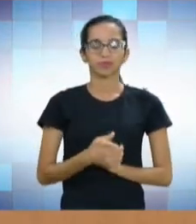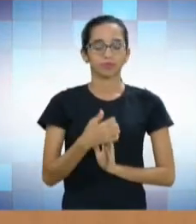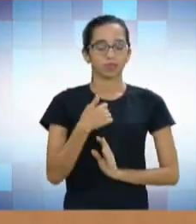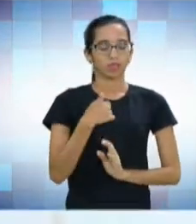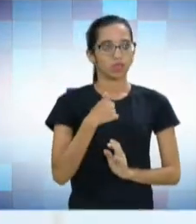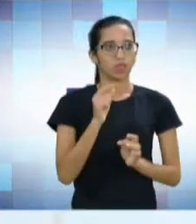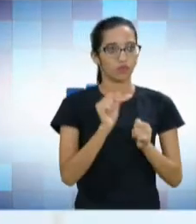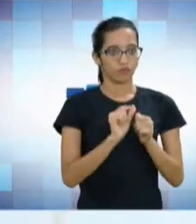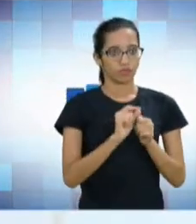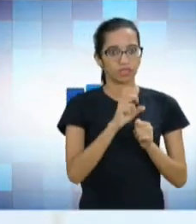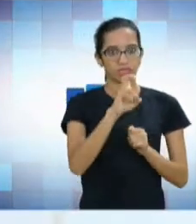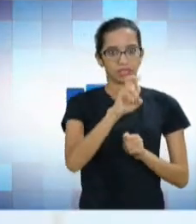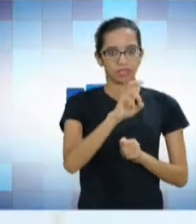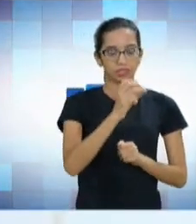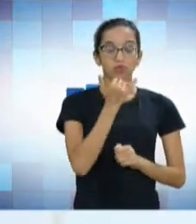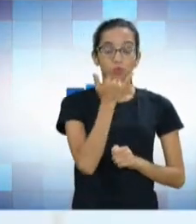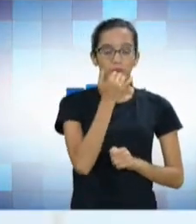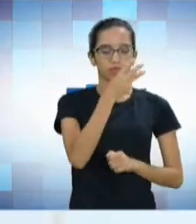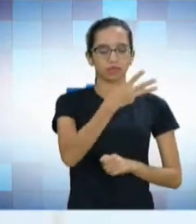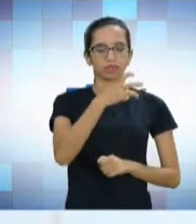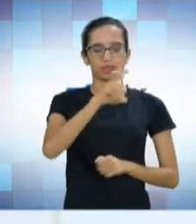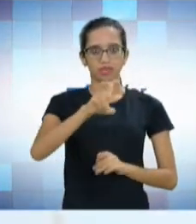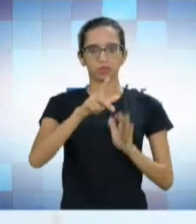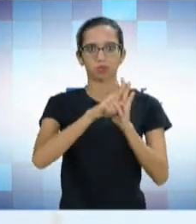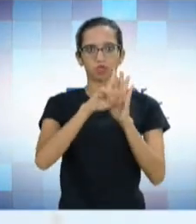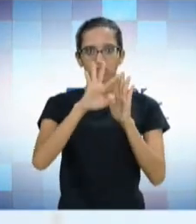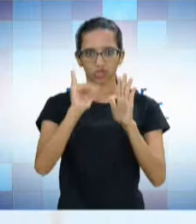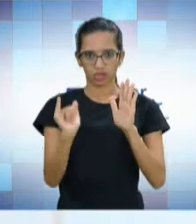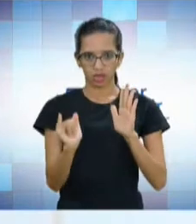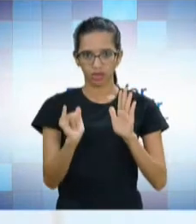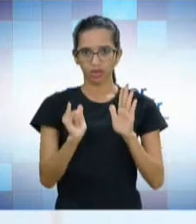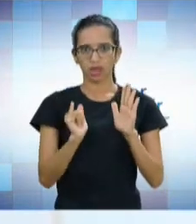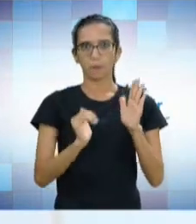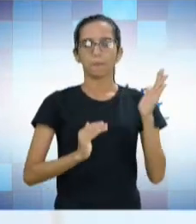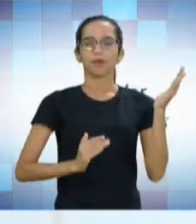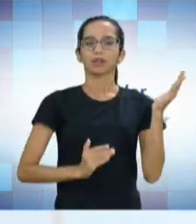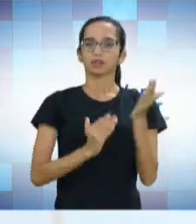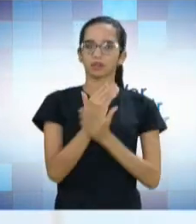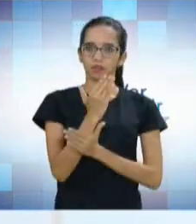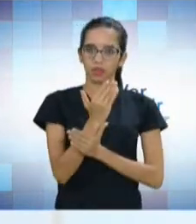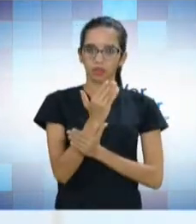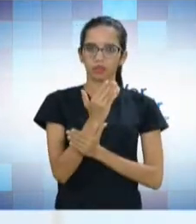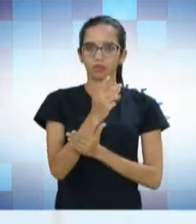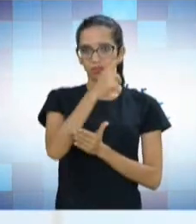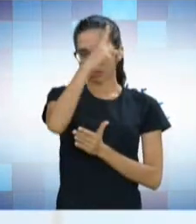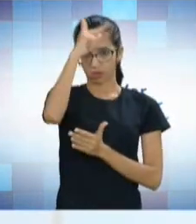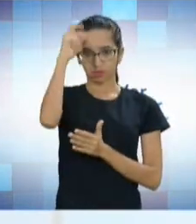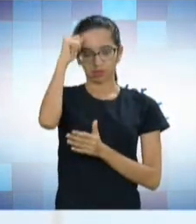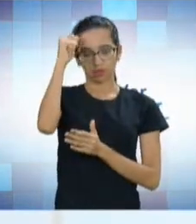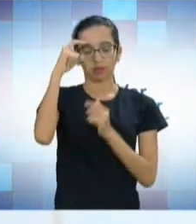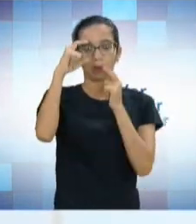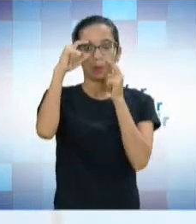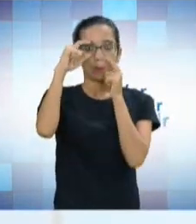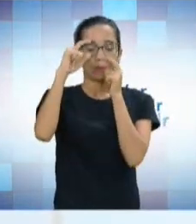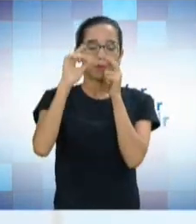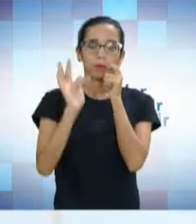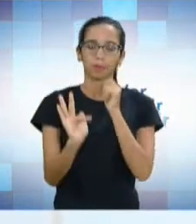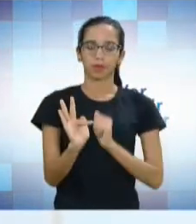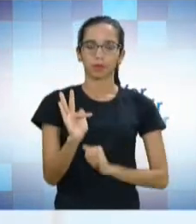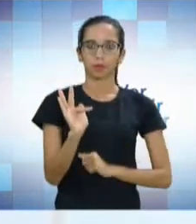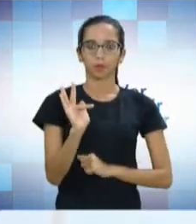apresentei 35 projetos de lei sancionados pelo prefeito firmino